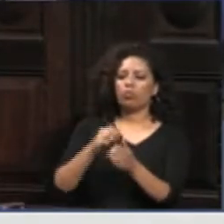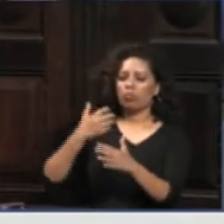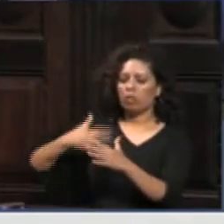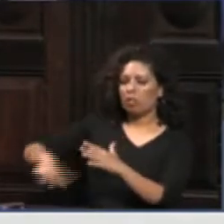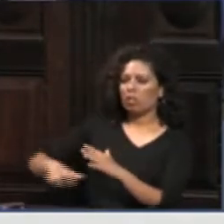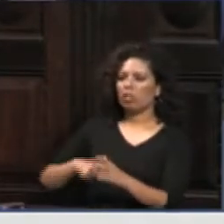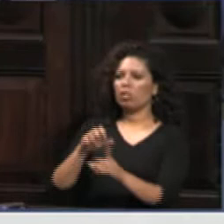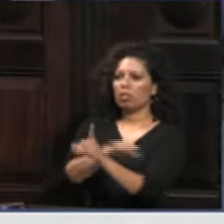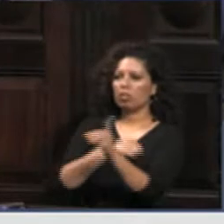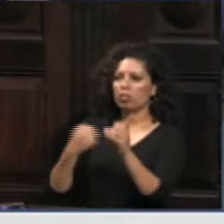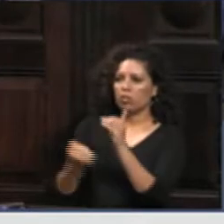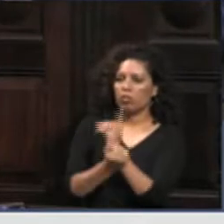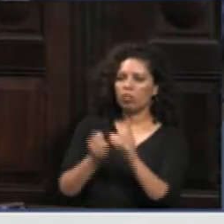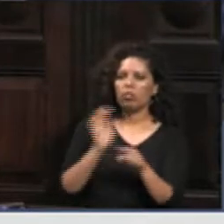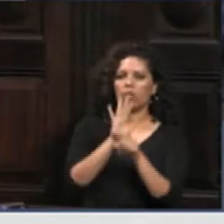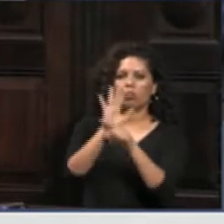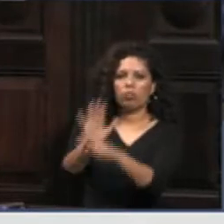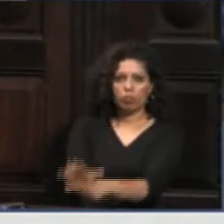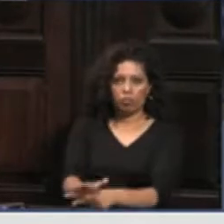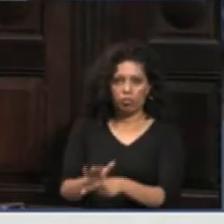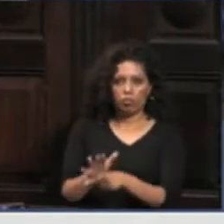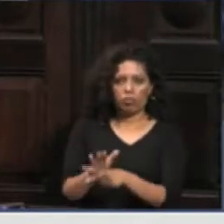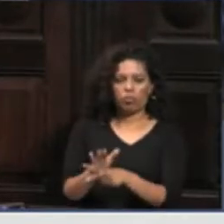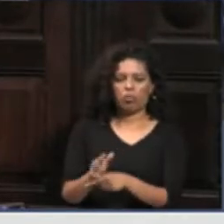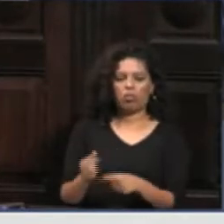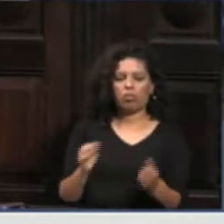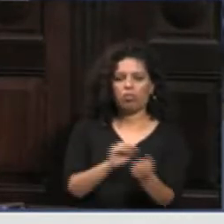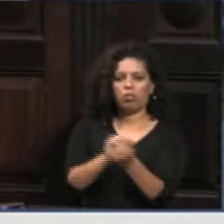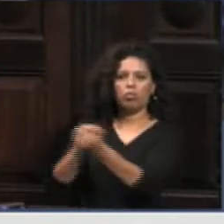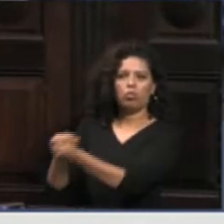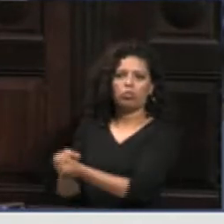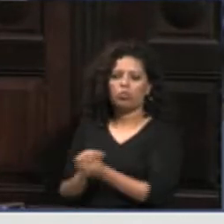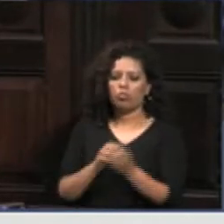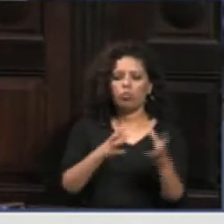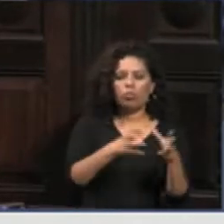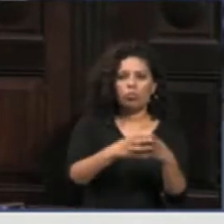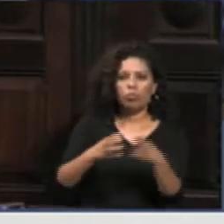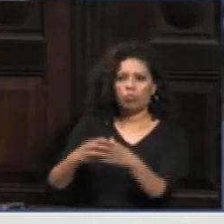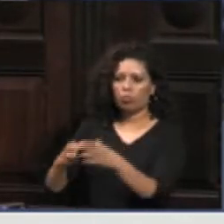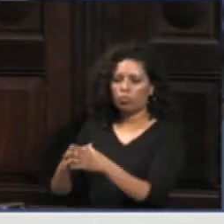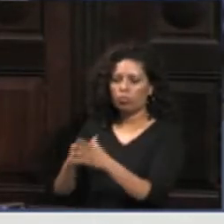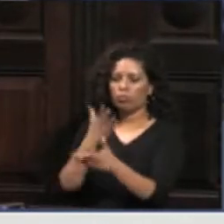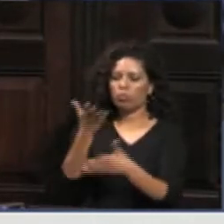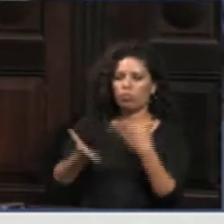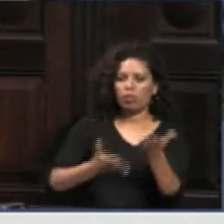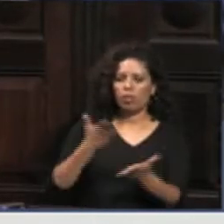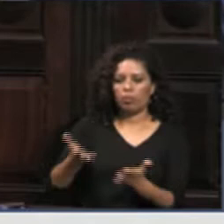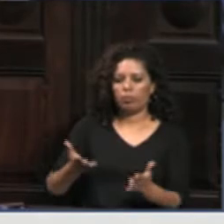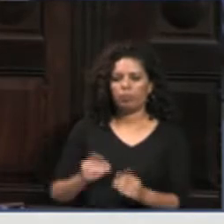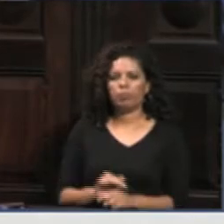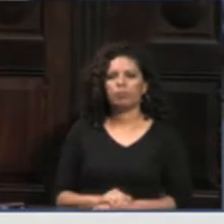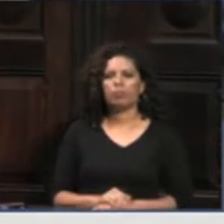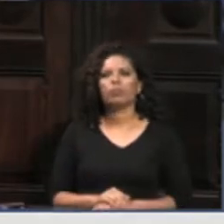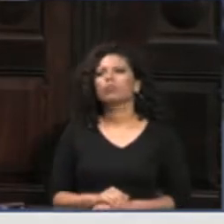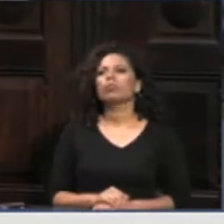Assistência Social, através da reserva de percentual das vagas de trabalho em serviços e obras públicas.